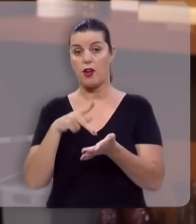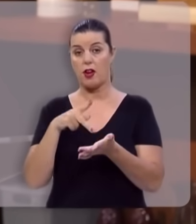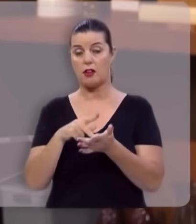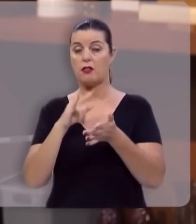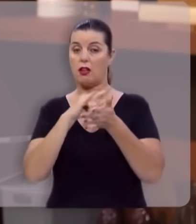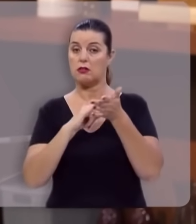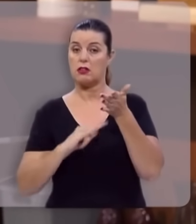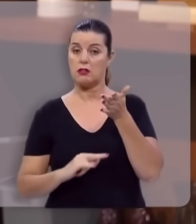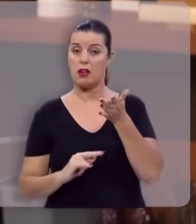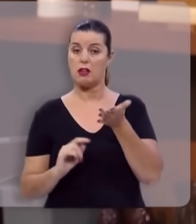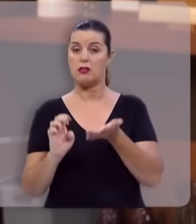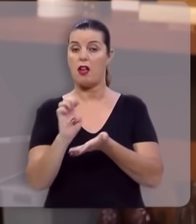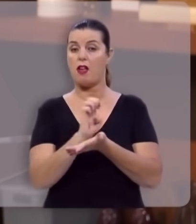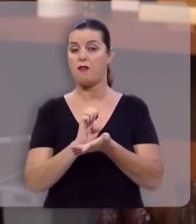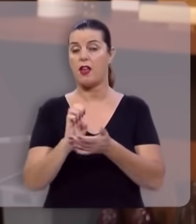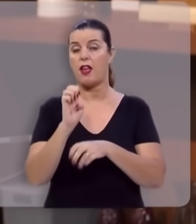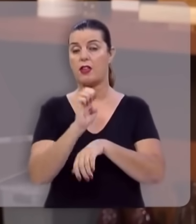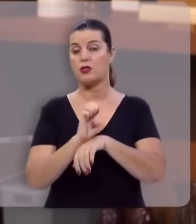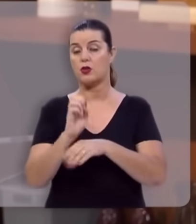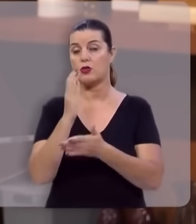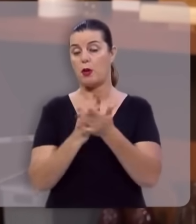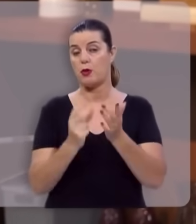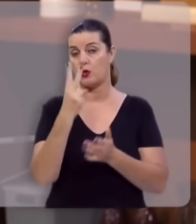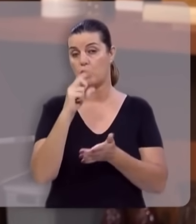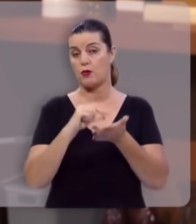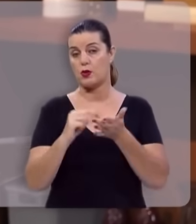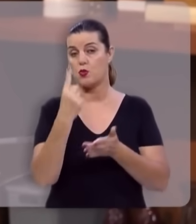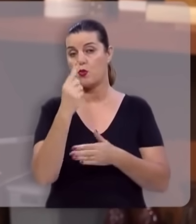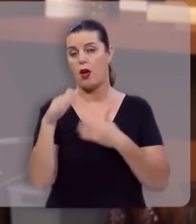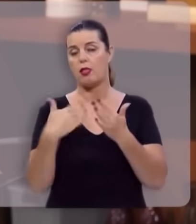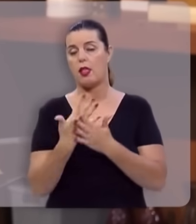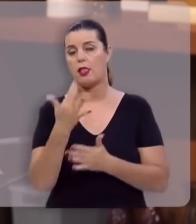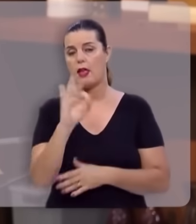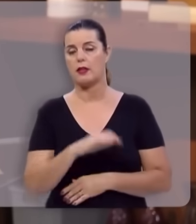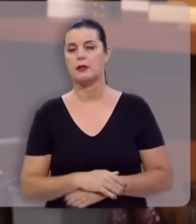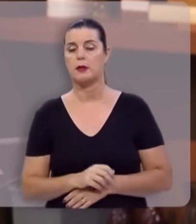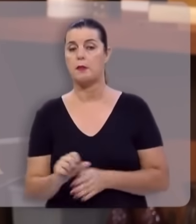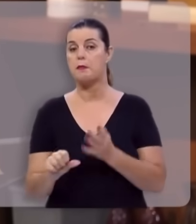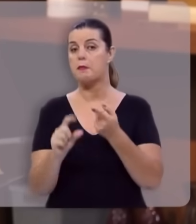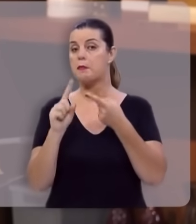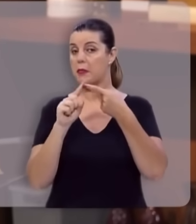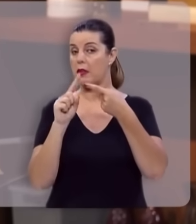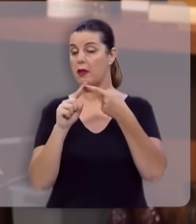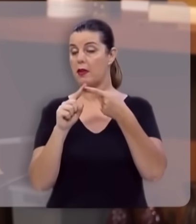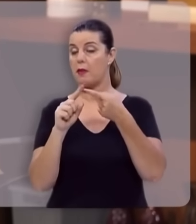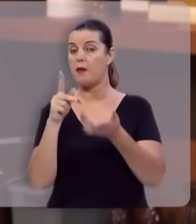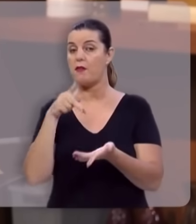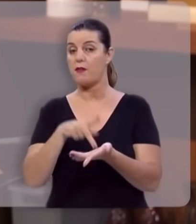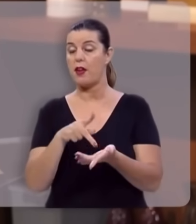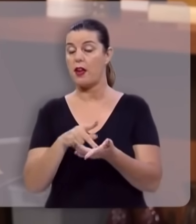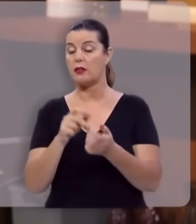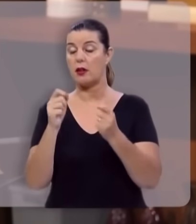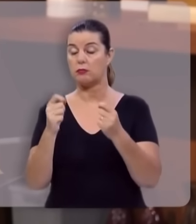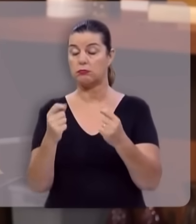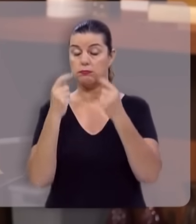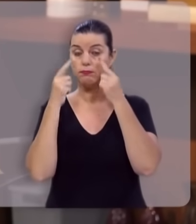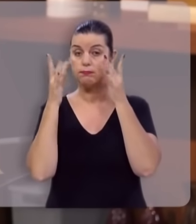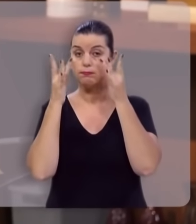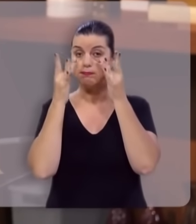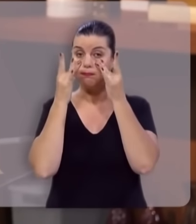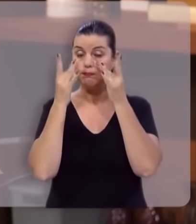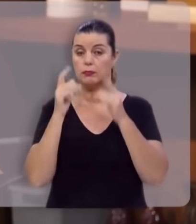desse texto de Efésios 2, de 1 a 10. A primeira verdade que salta aos nossos olhos